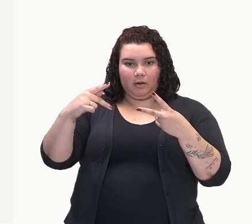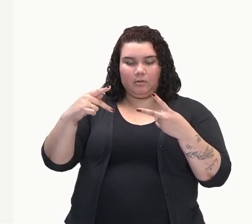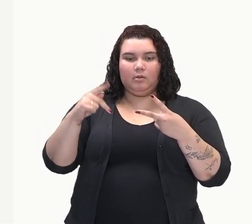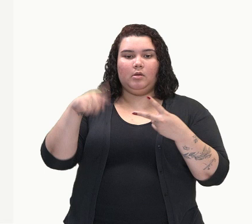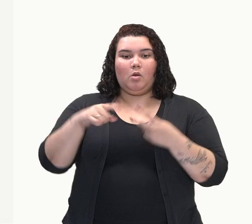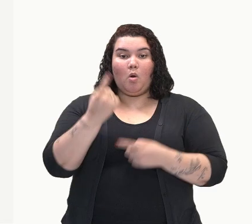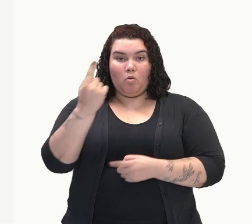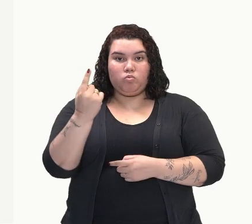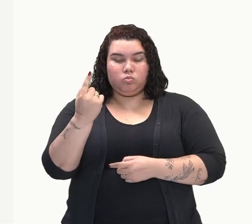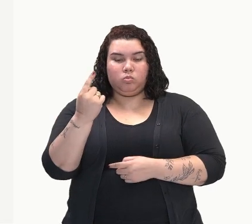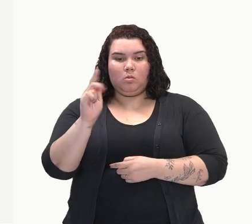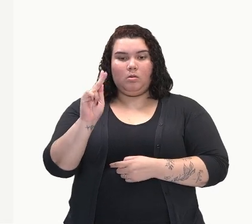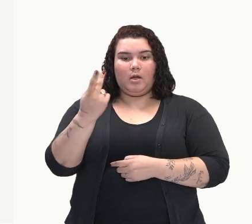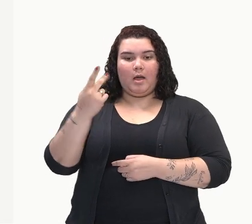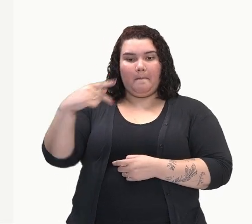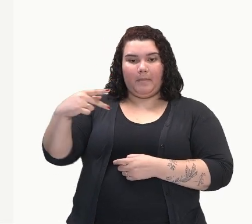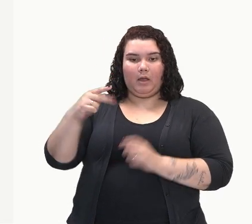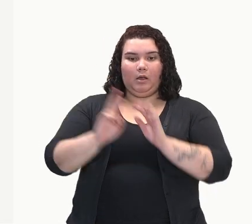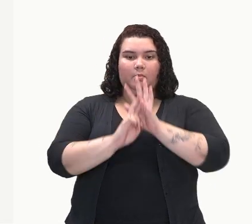Um HP vale